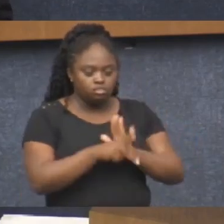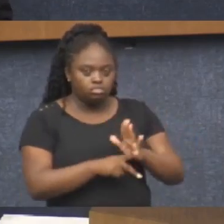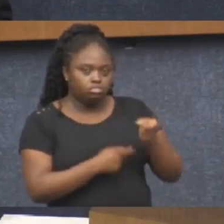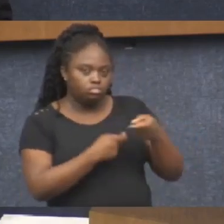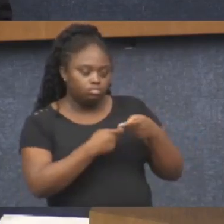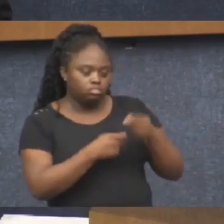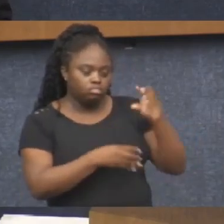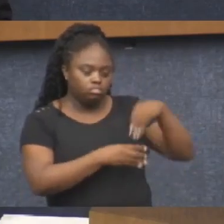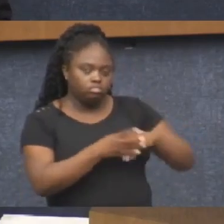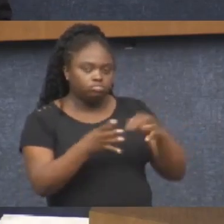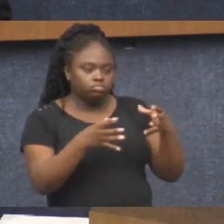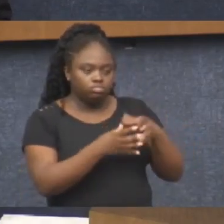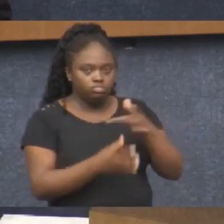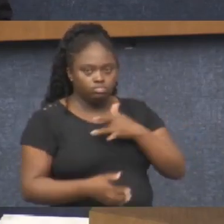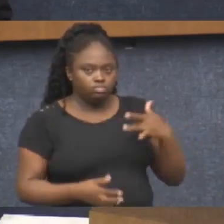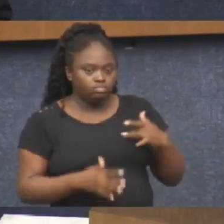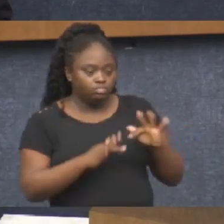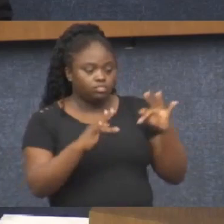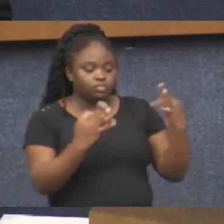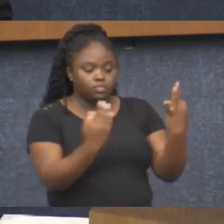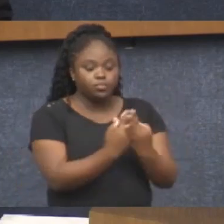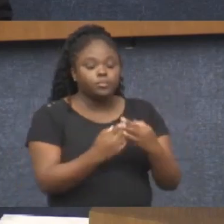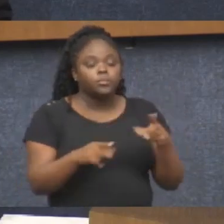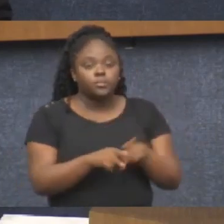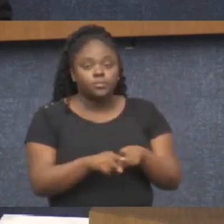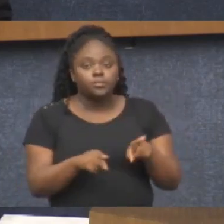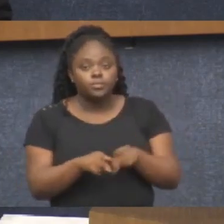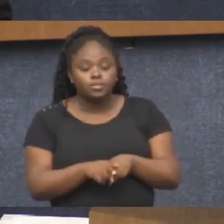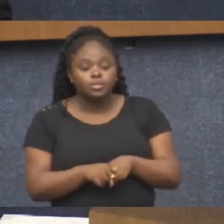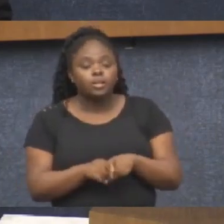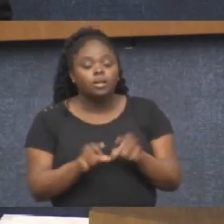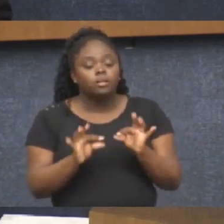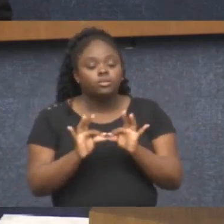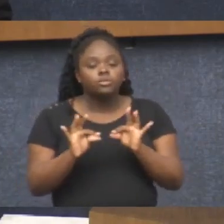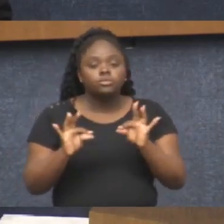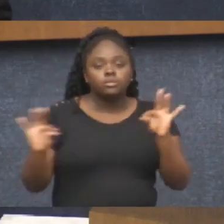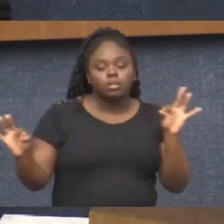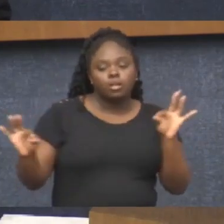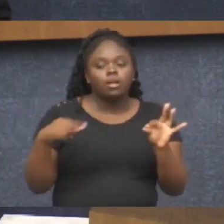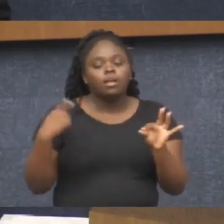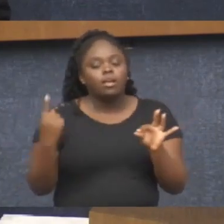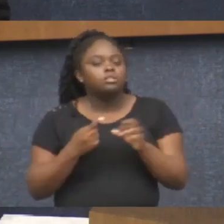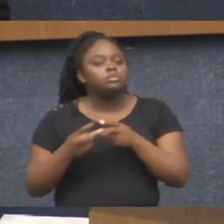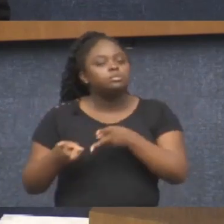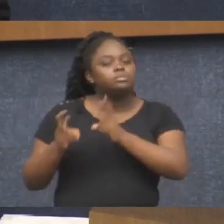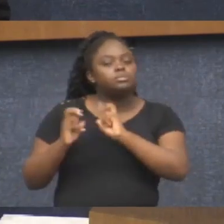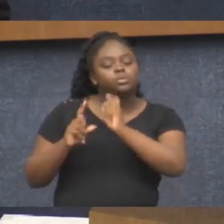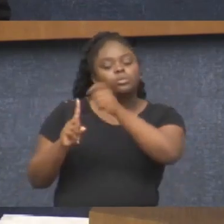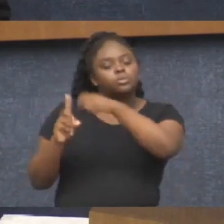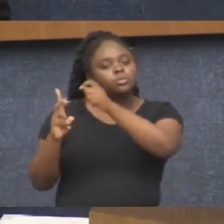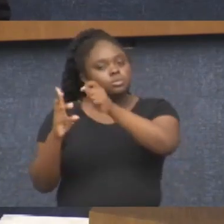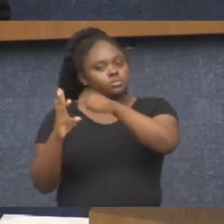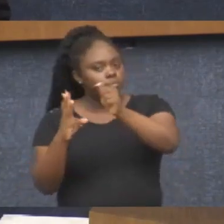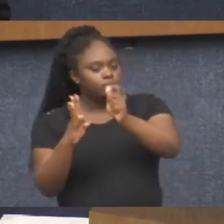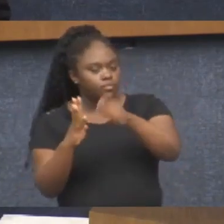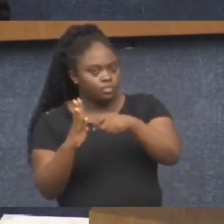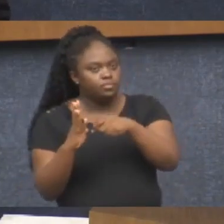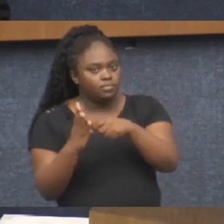médicos dentro das equipes de saúde da família, e da longitudinalidade, onde a gente viu os meses